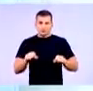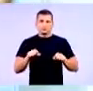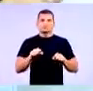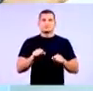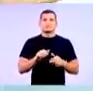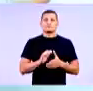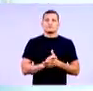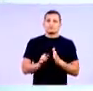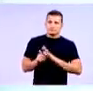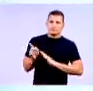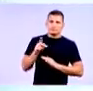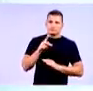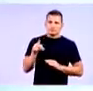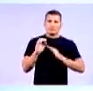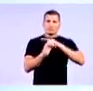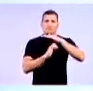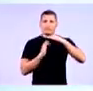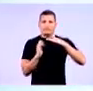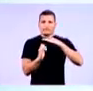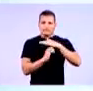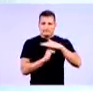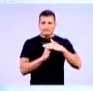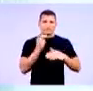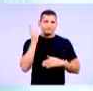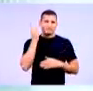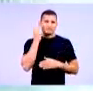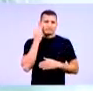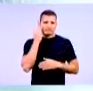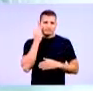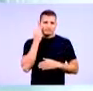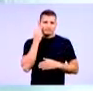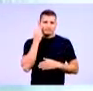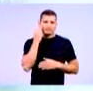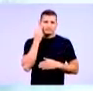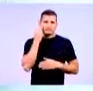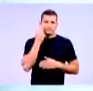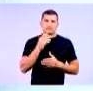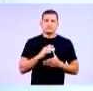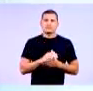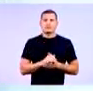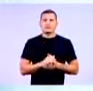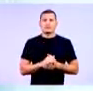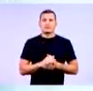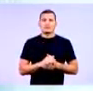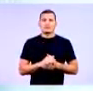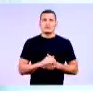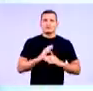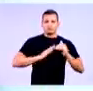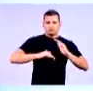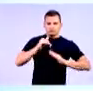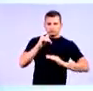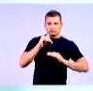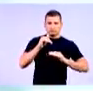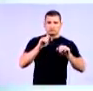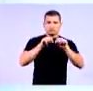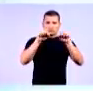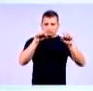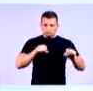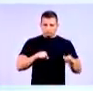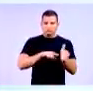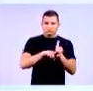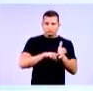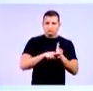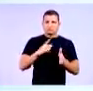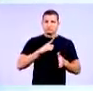né, professora, nas empresas, normalmente a demanda é que vem para o analista, para o profissional de tecnologia, essa